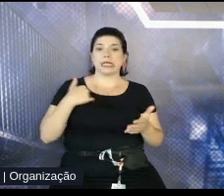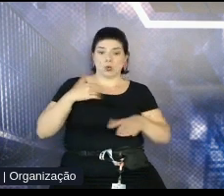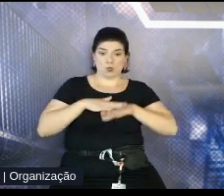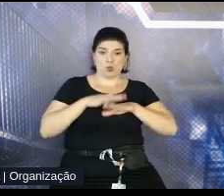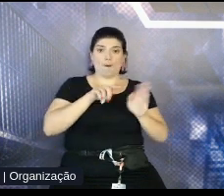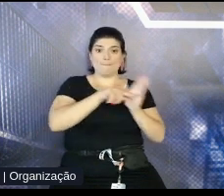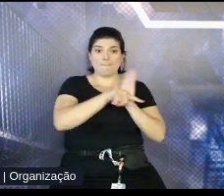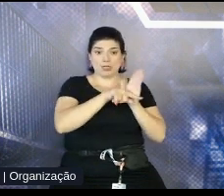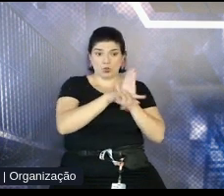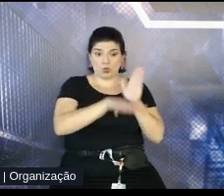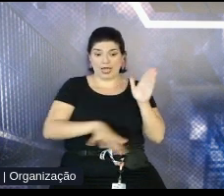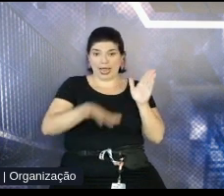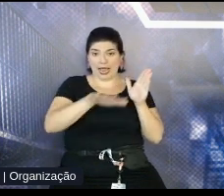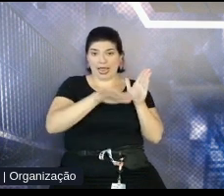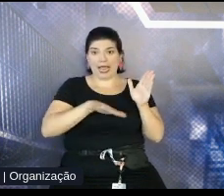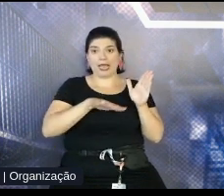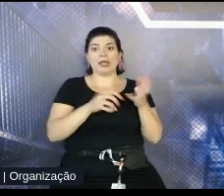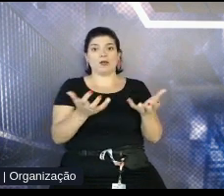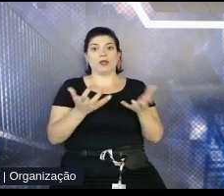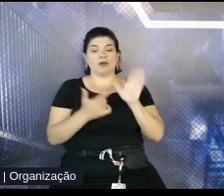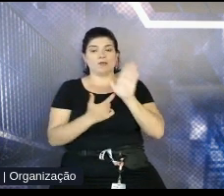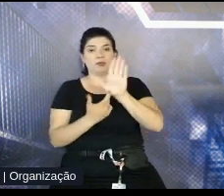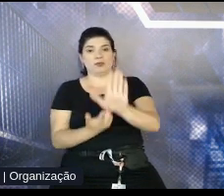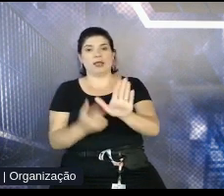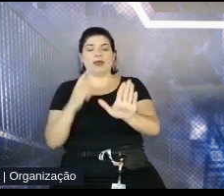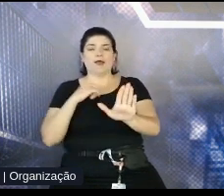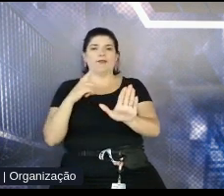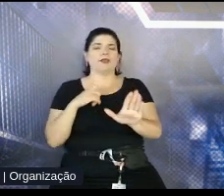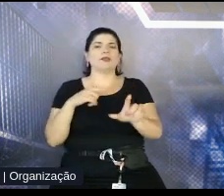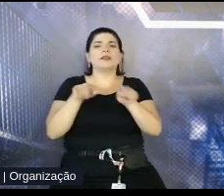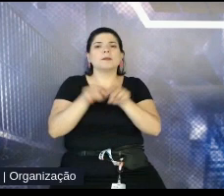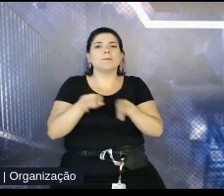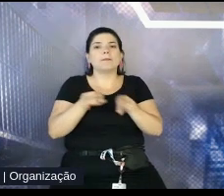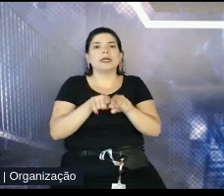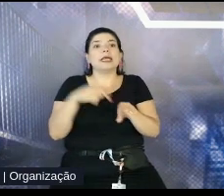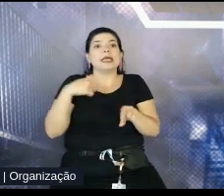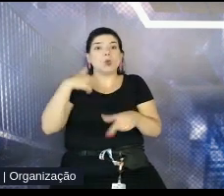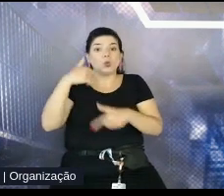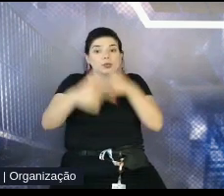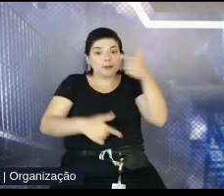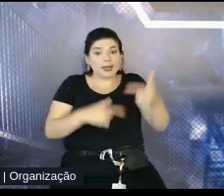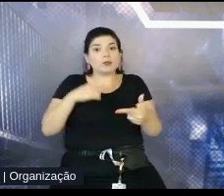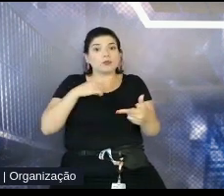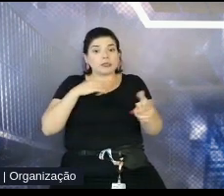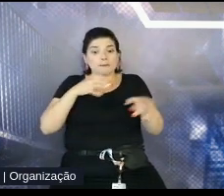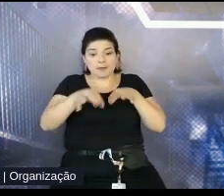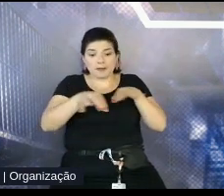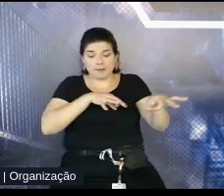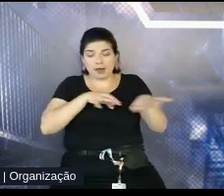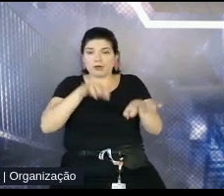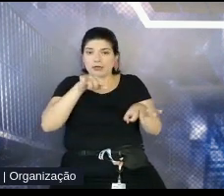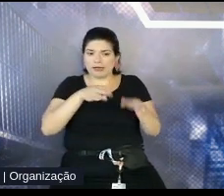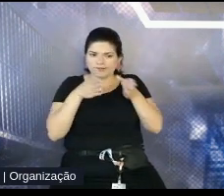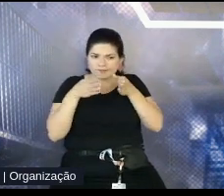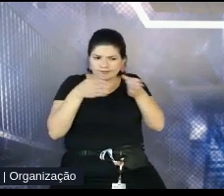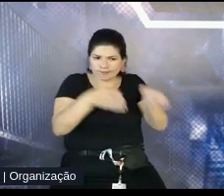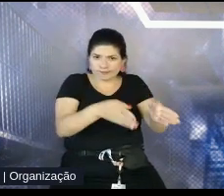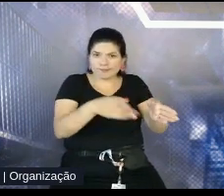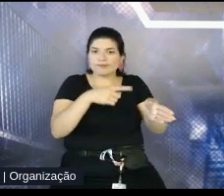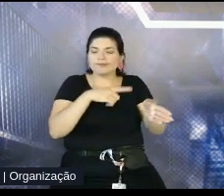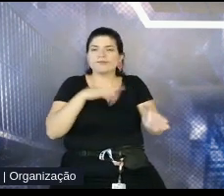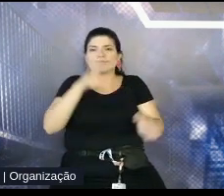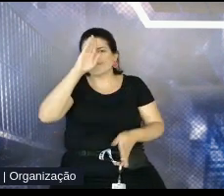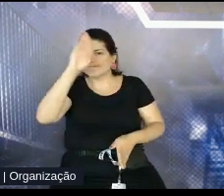de ciência de dados, inteligência artificial e do pouco do trabalho que eu venho desenvolvendo nessa linha para estar atacando